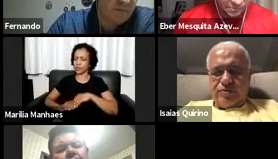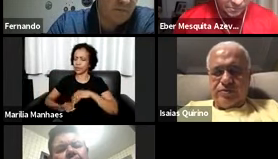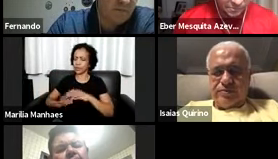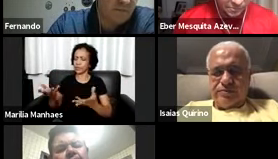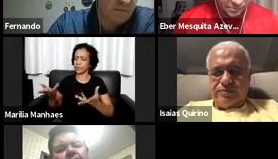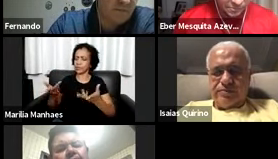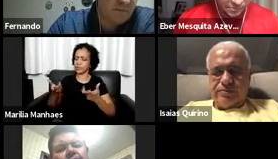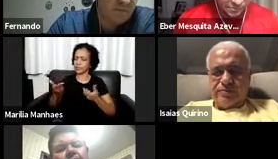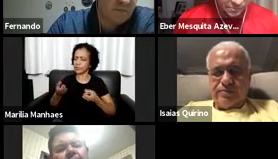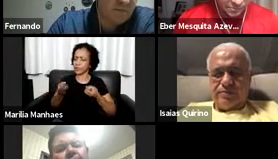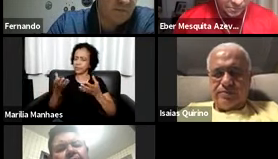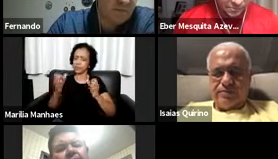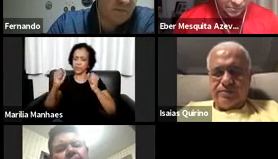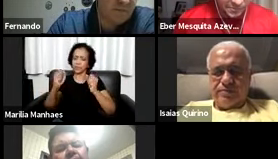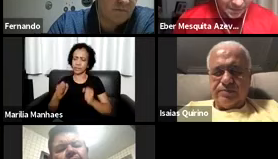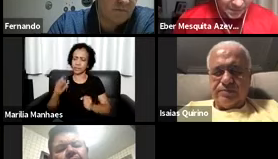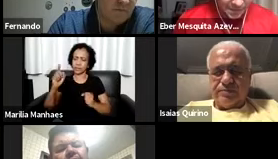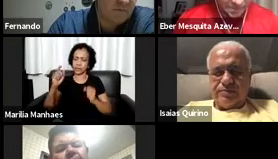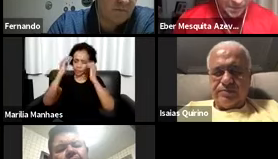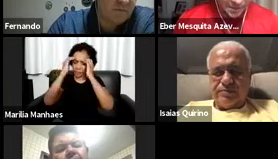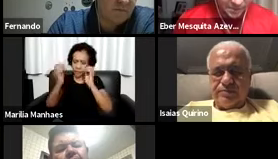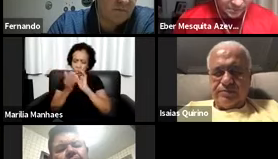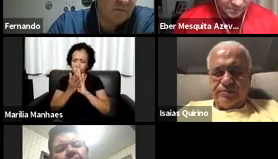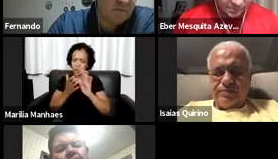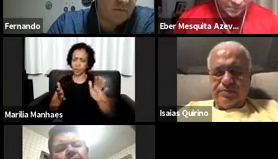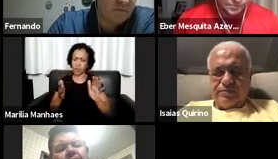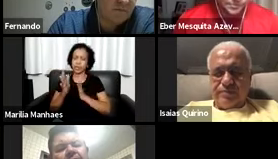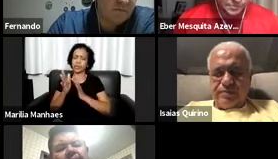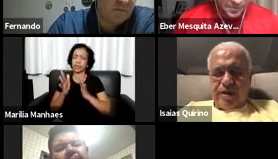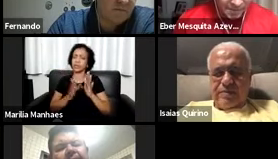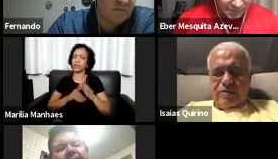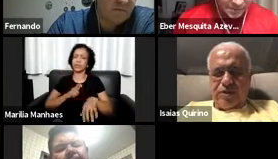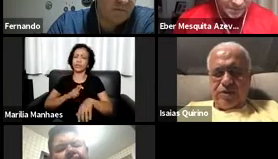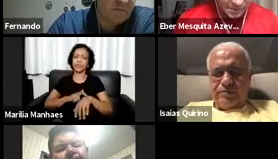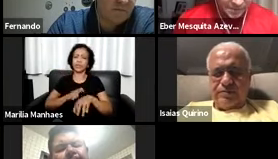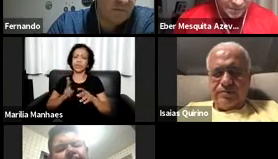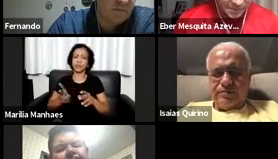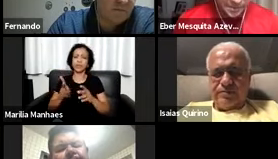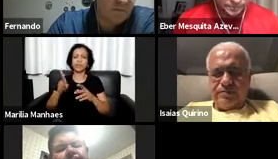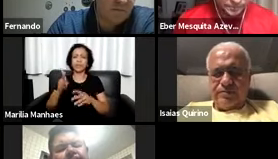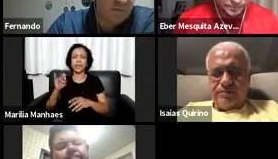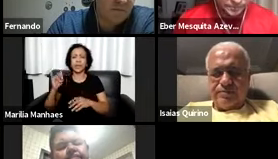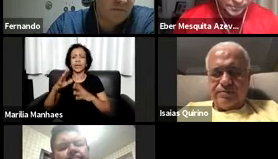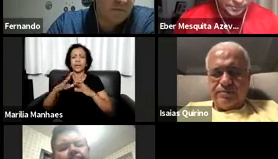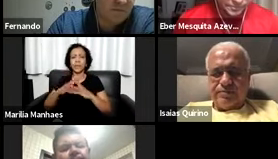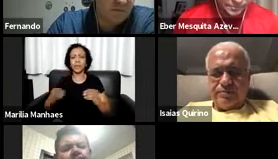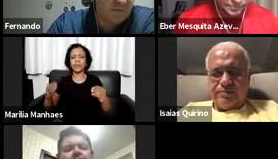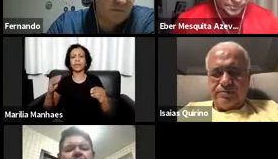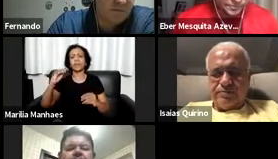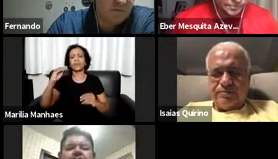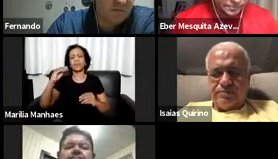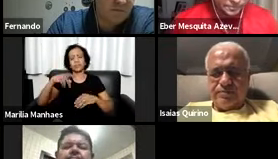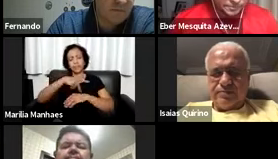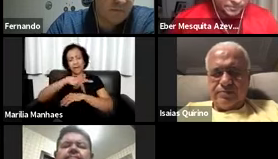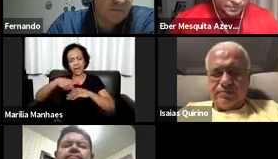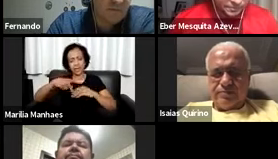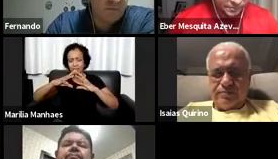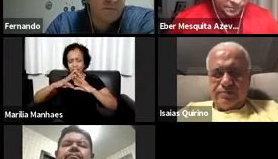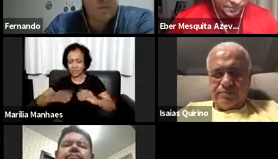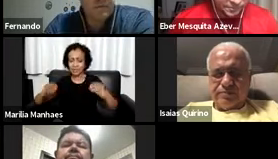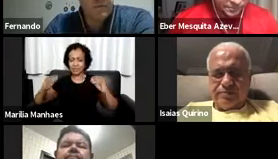teu povo, para honra, glória e louvor do teu nome. Pai, sara a nossa nação, sara